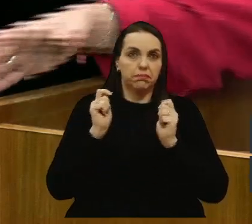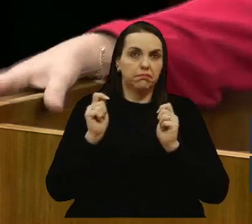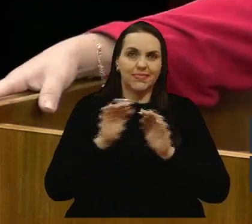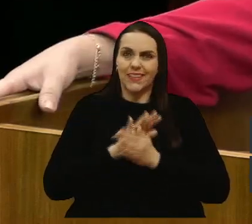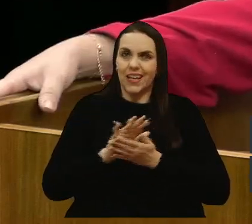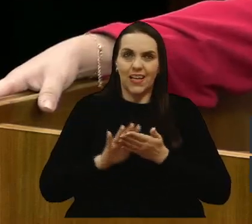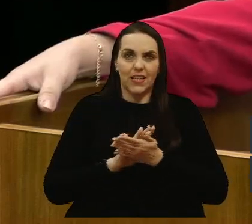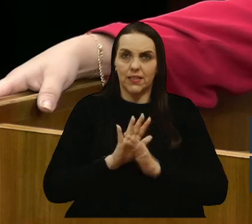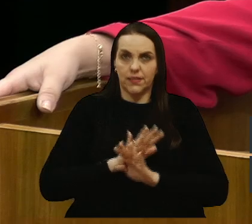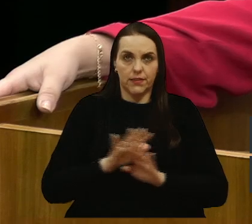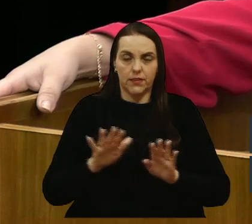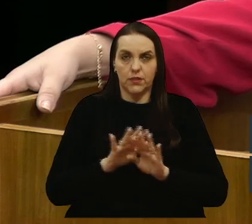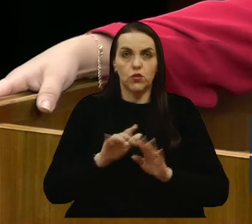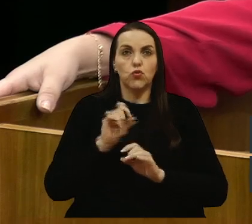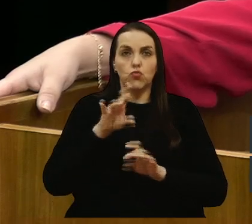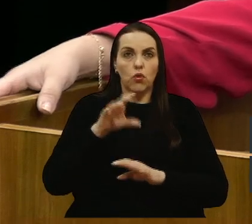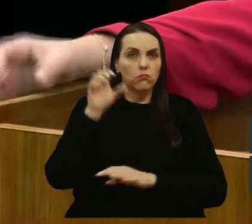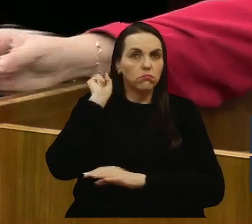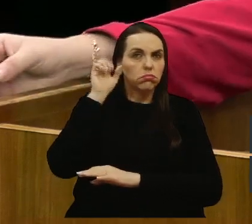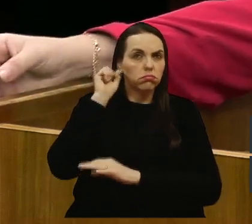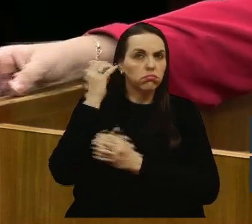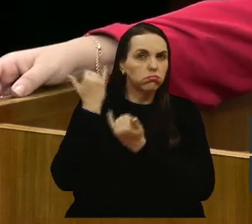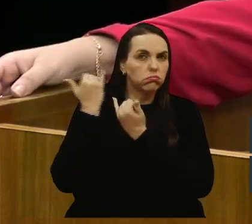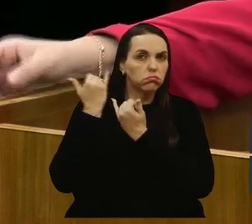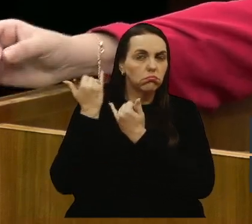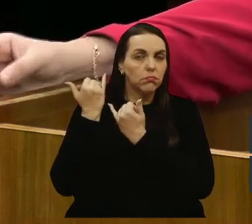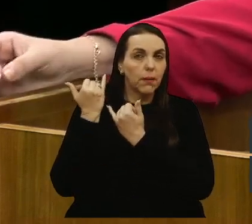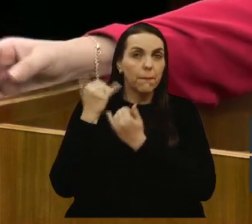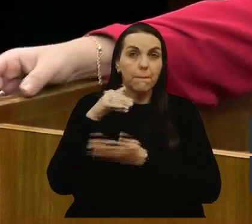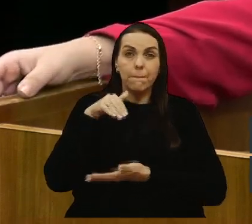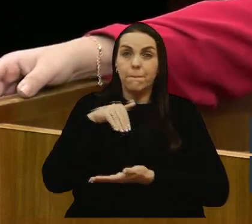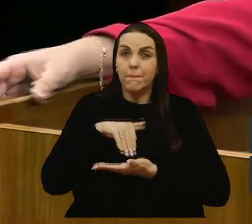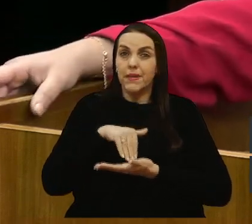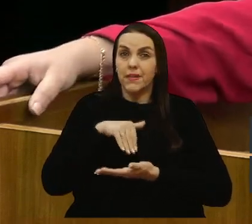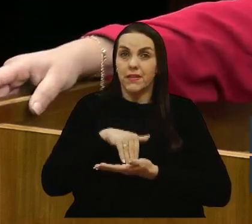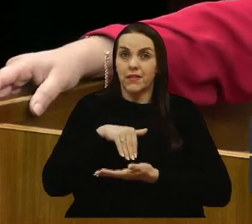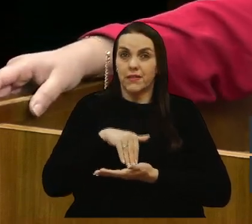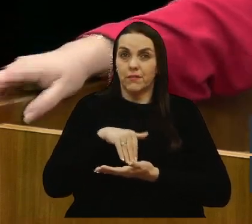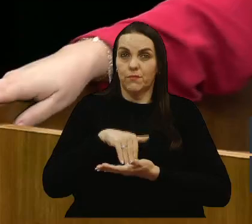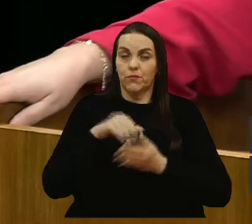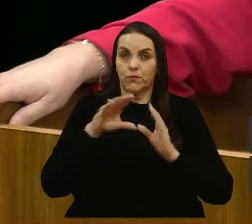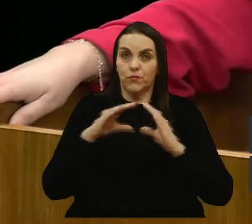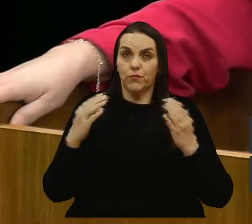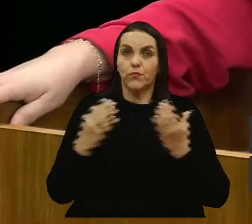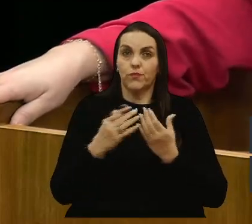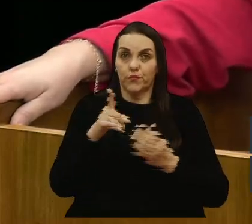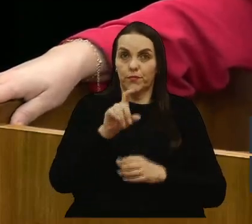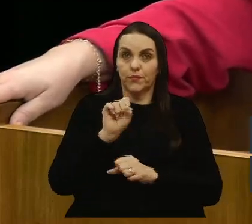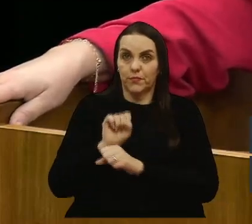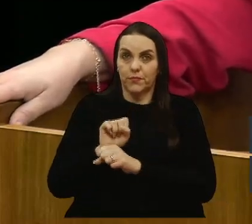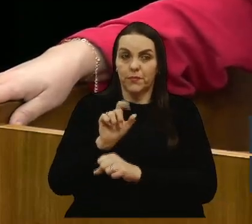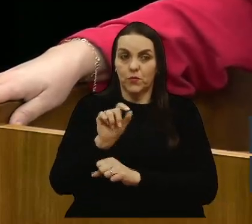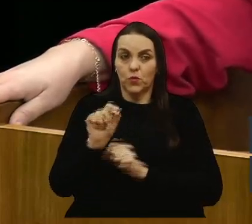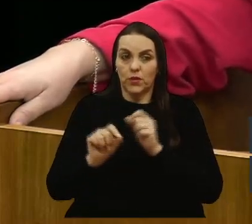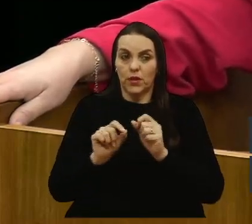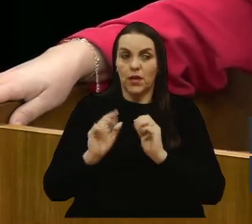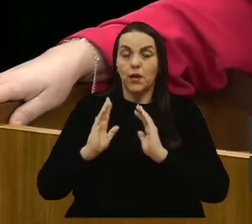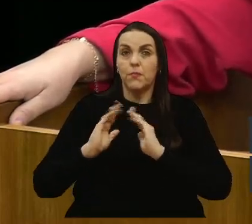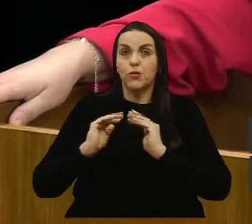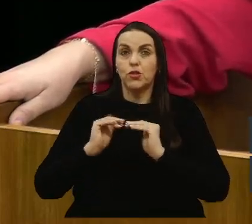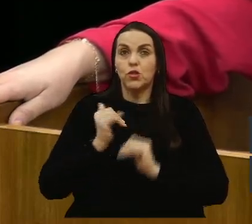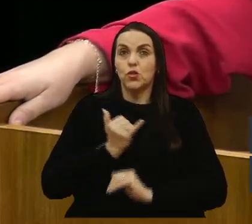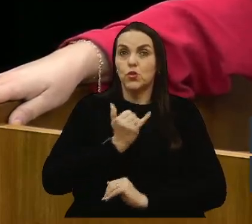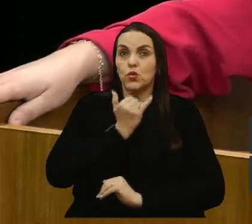fomos para ouvir. E o mínimo que aquela comunidade aguardava era um pedido de desculpas,